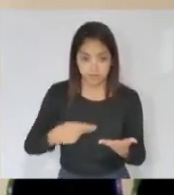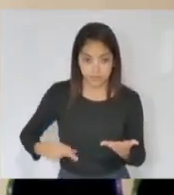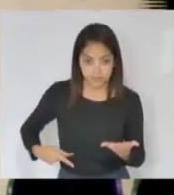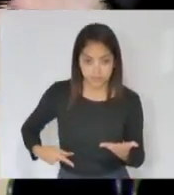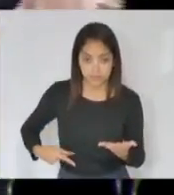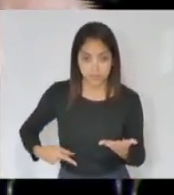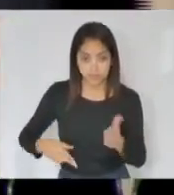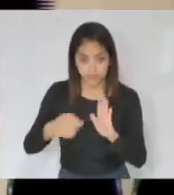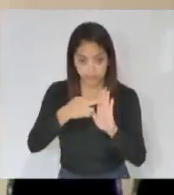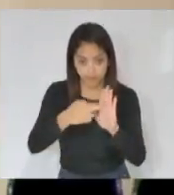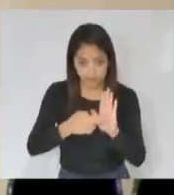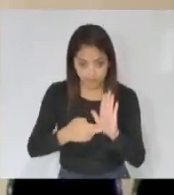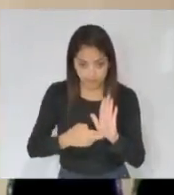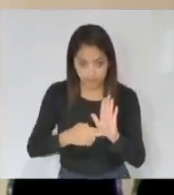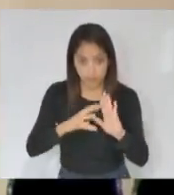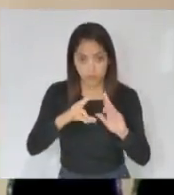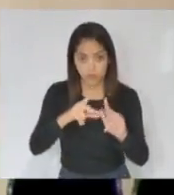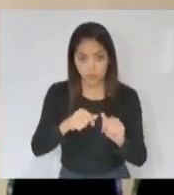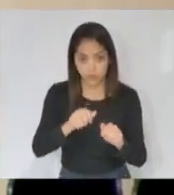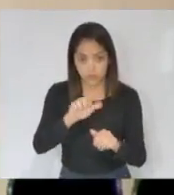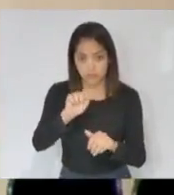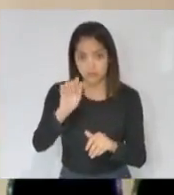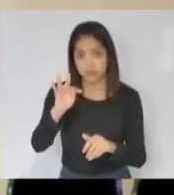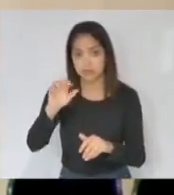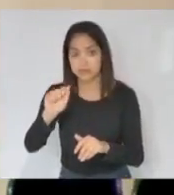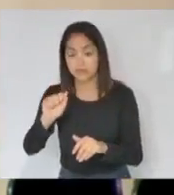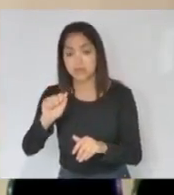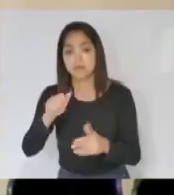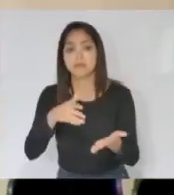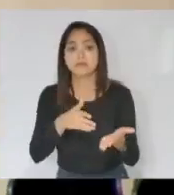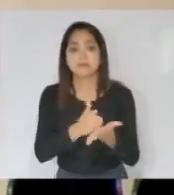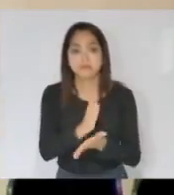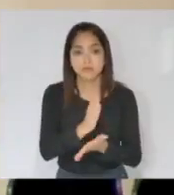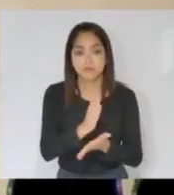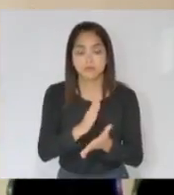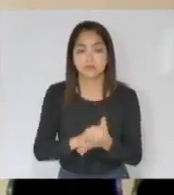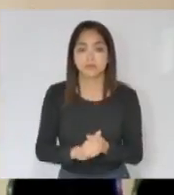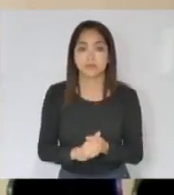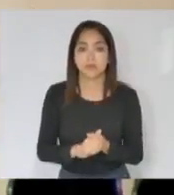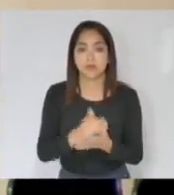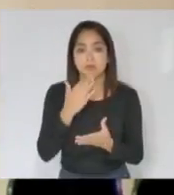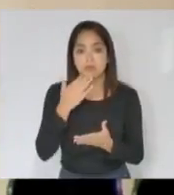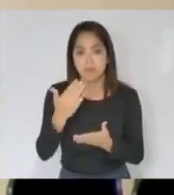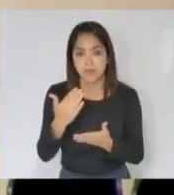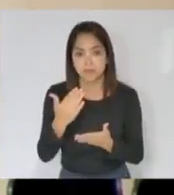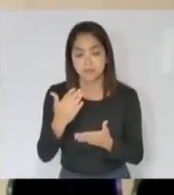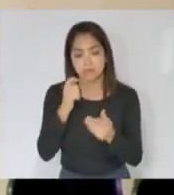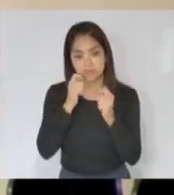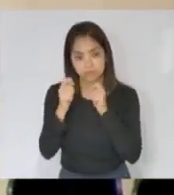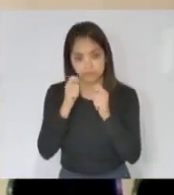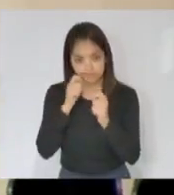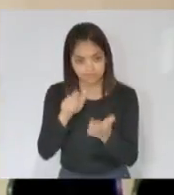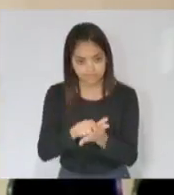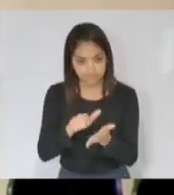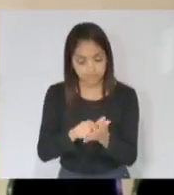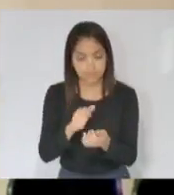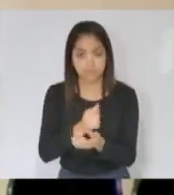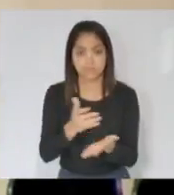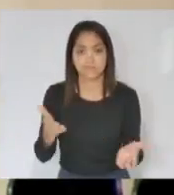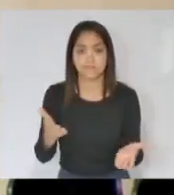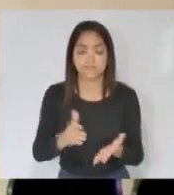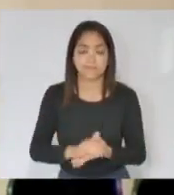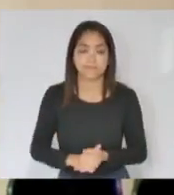do regimento, dá as atas ora lidas por aprovadas. Solicito à assessoria que proceda à distribuição do